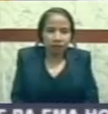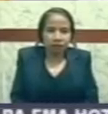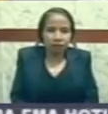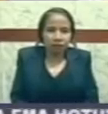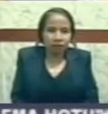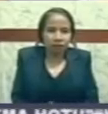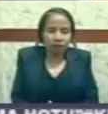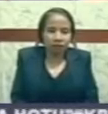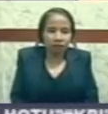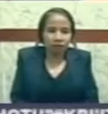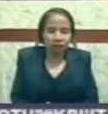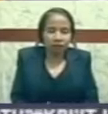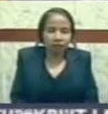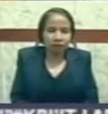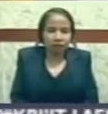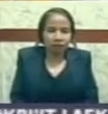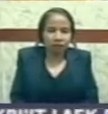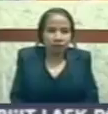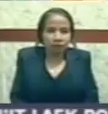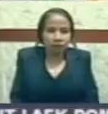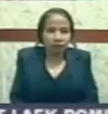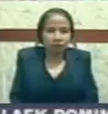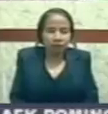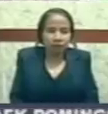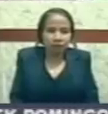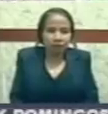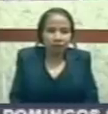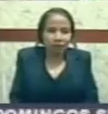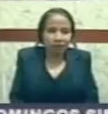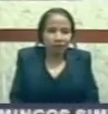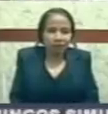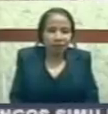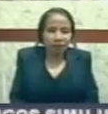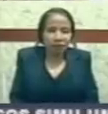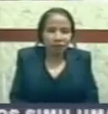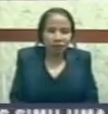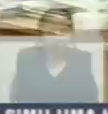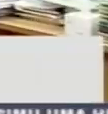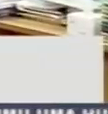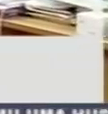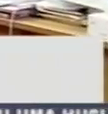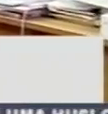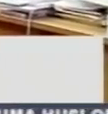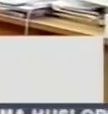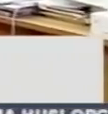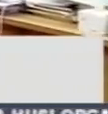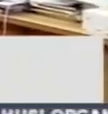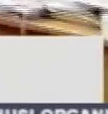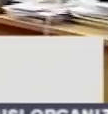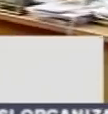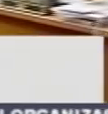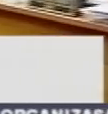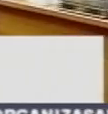prononcia, kata ka tempo, se komesa fila fale, diskusaun, no votasaun, ba especial de Orçamento Geral do Estado, tina di unaru no lura